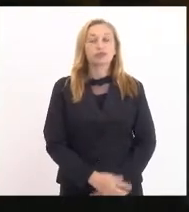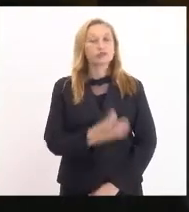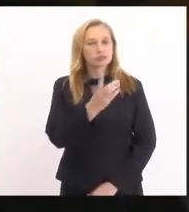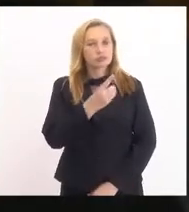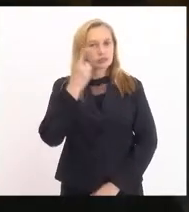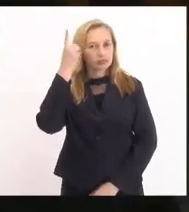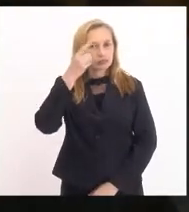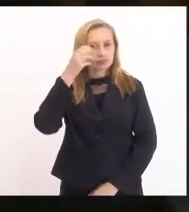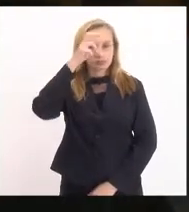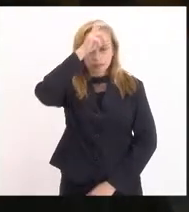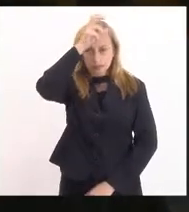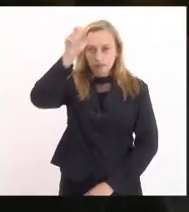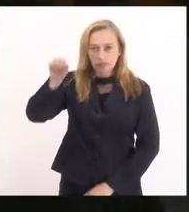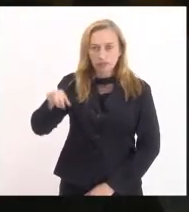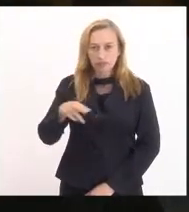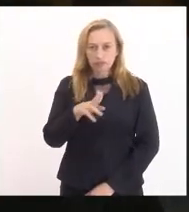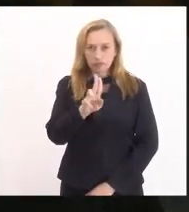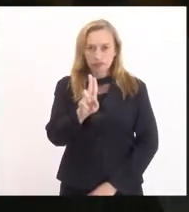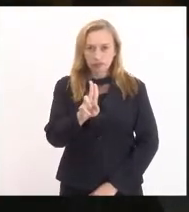deputada Tia Ju,